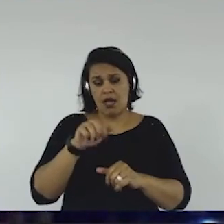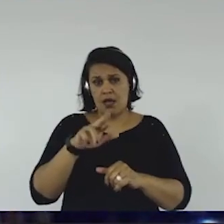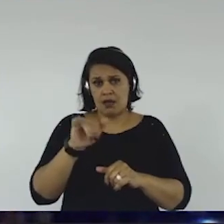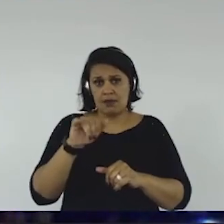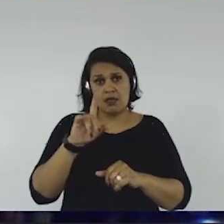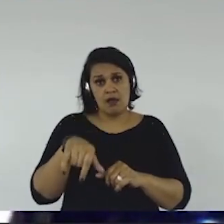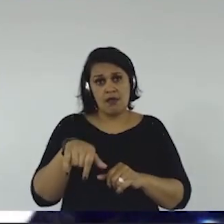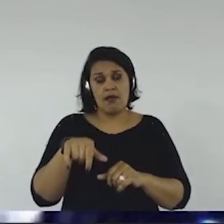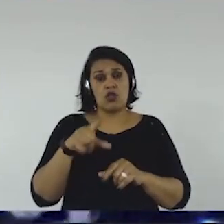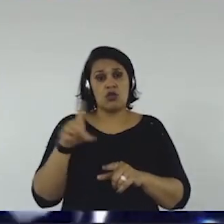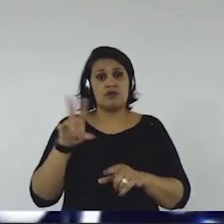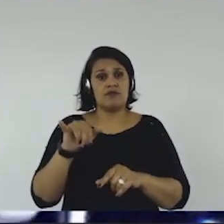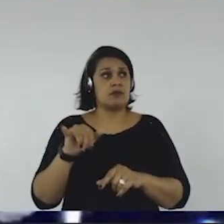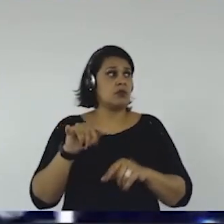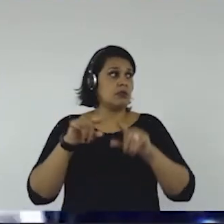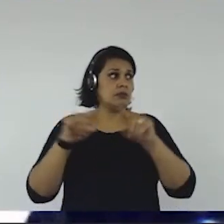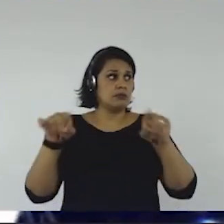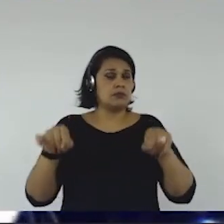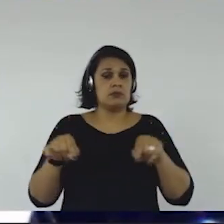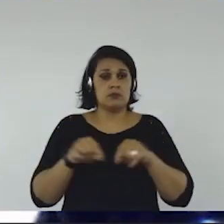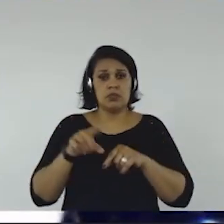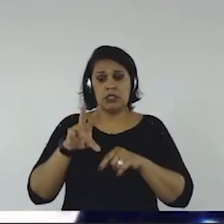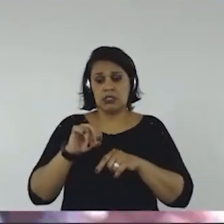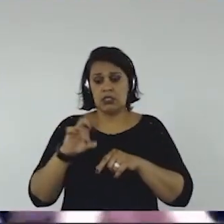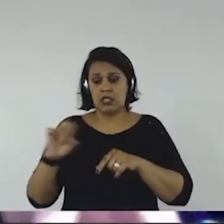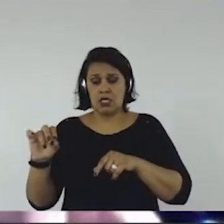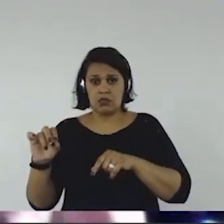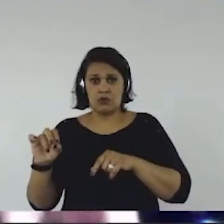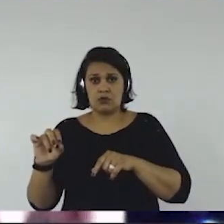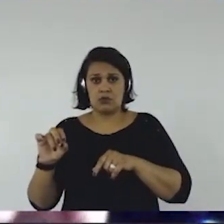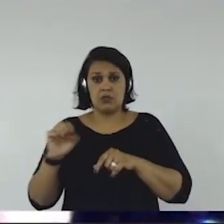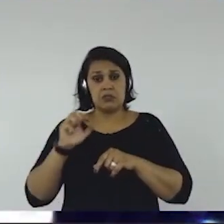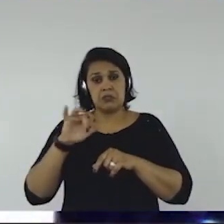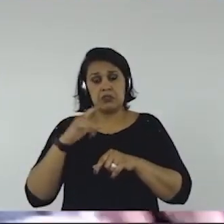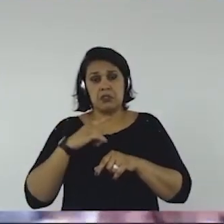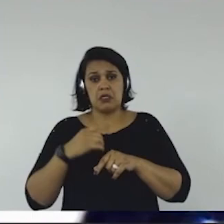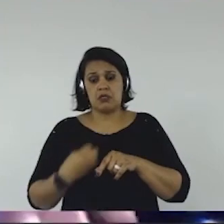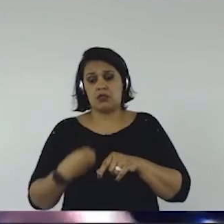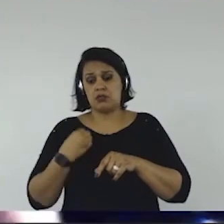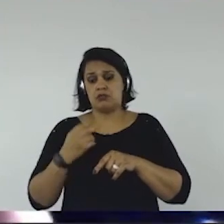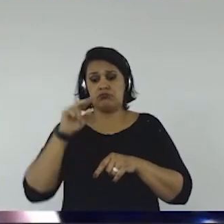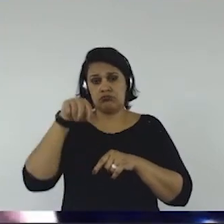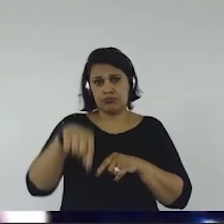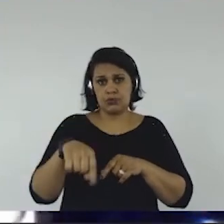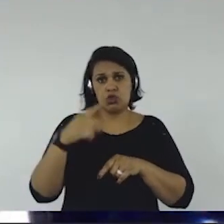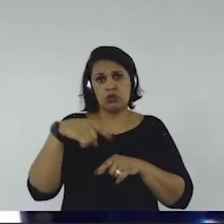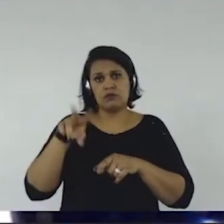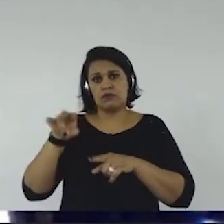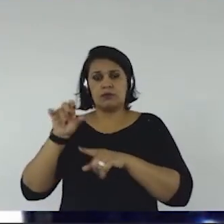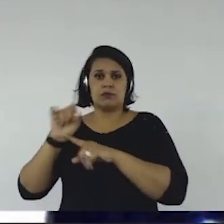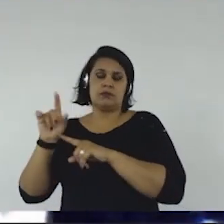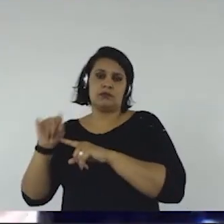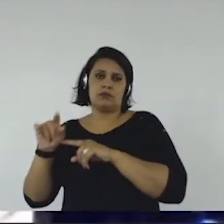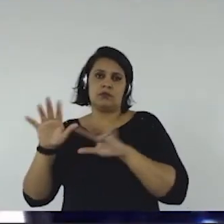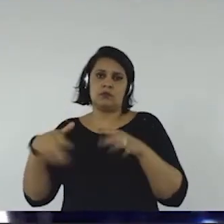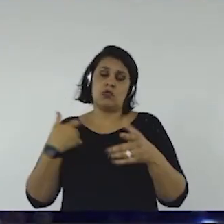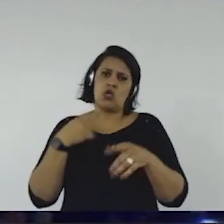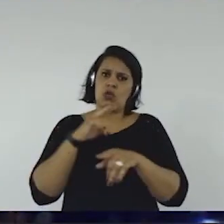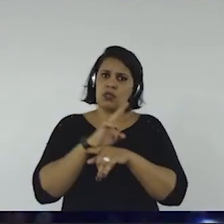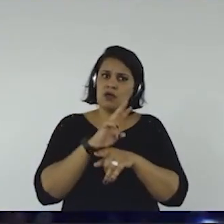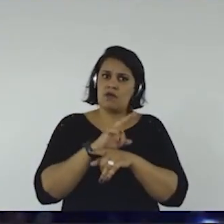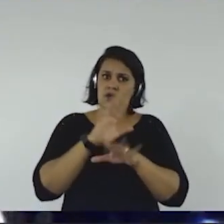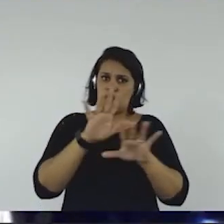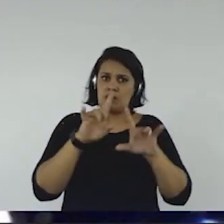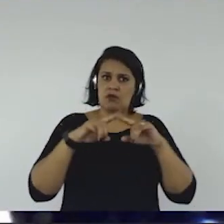de não mantermos mais um espaço de 500 metros quadrados para quando tiver uma audiência presencial. Quando tiver, nós vamos alugar. Eu não defendo de forma alguma que as